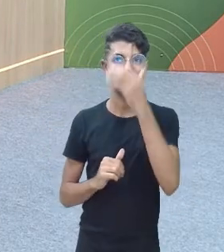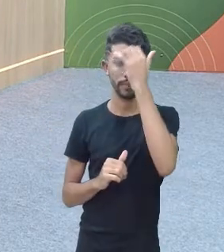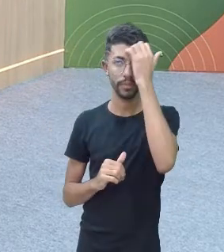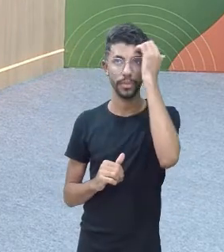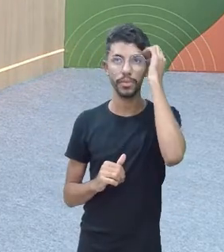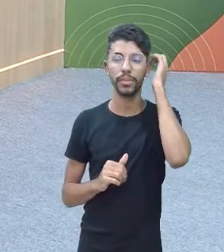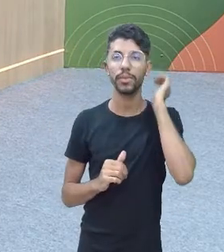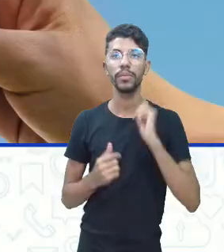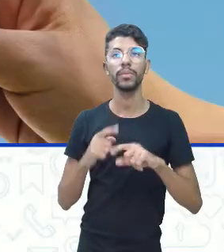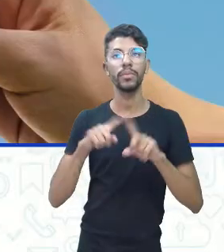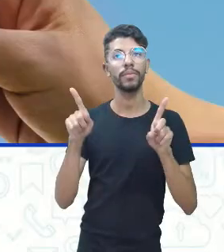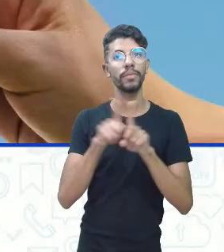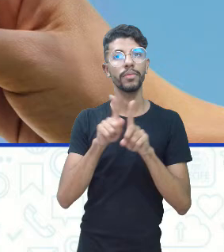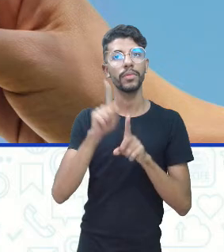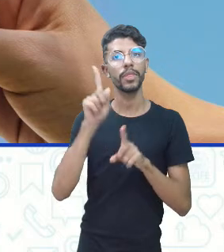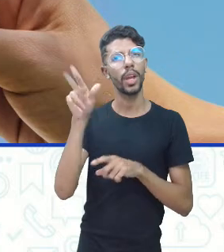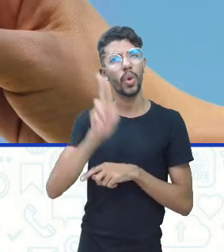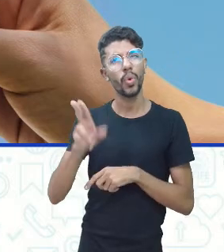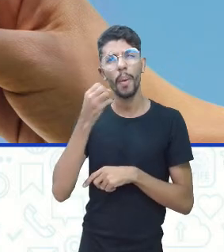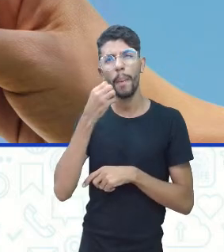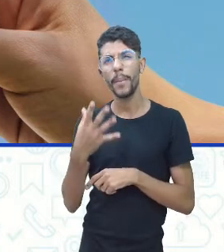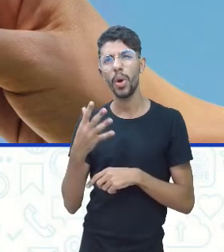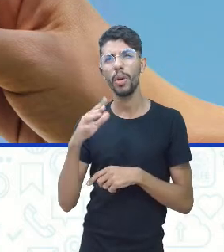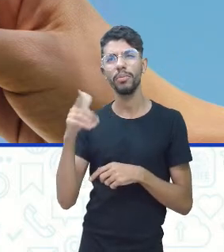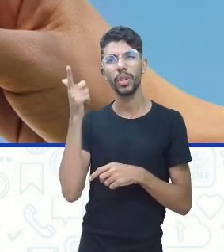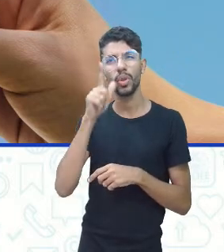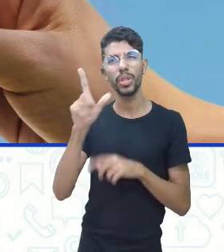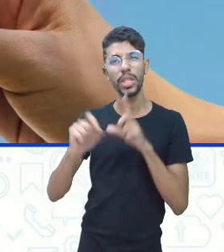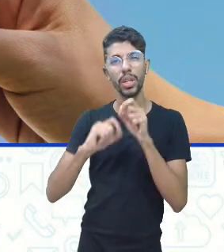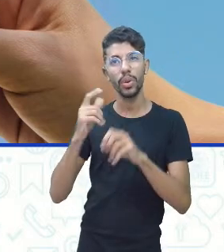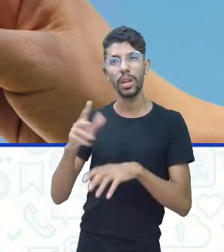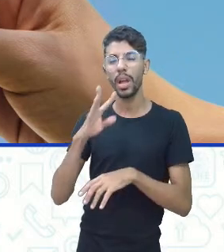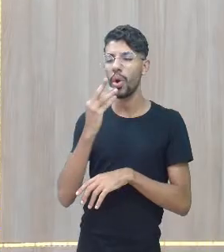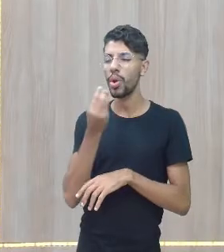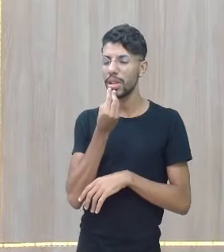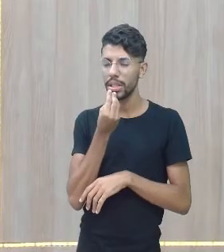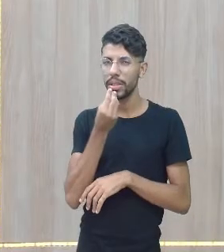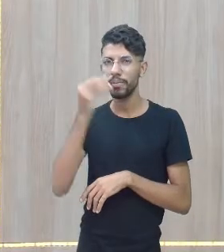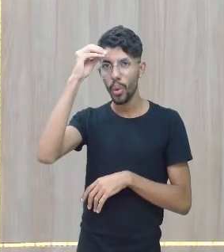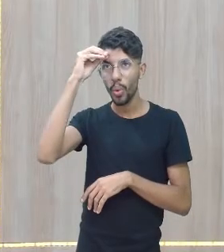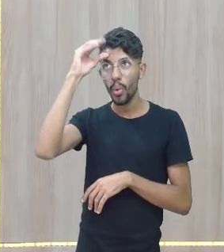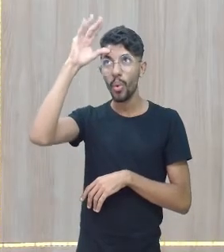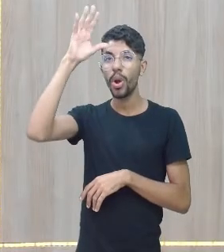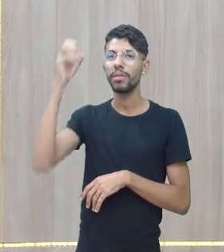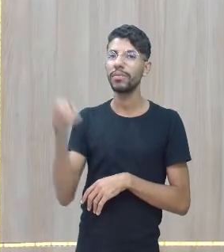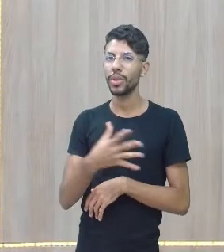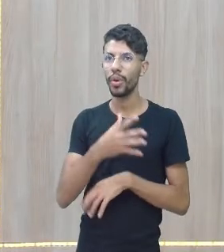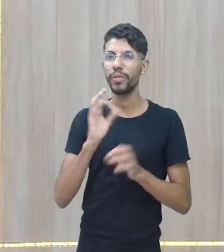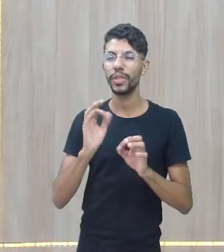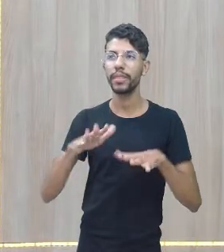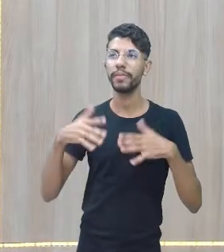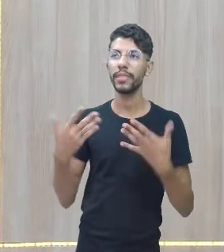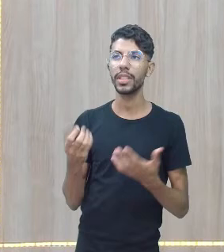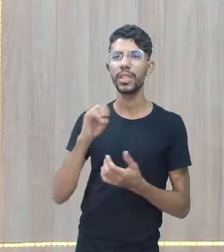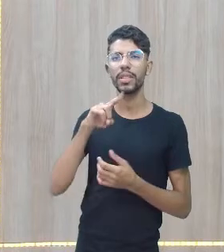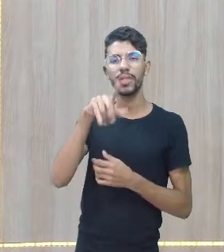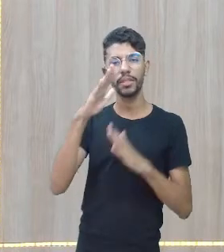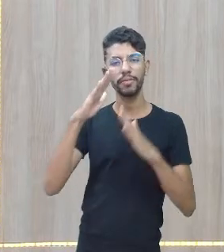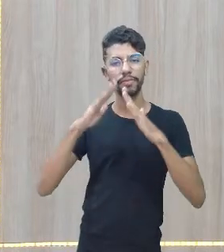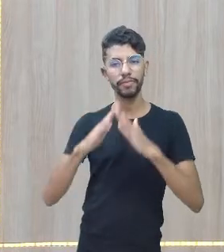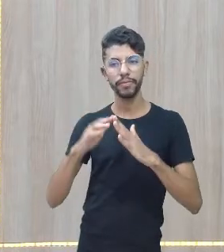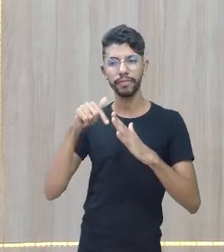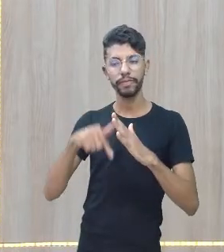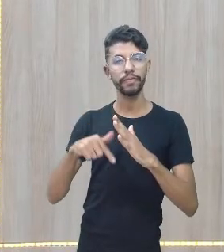Mas também são bastante úteis para obter conhecimentos novos. Então, se você está aí em casa e não é autodidata, não consegue aí